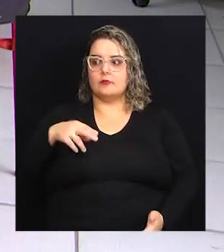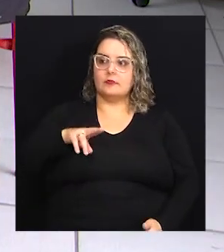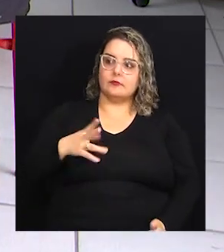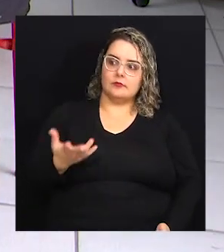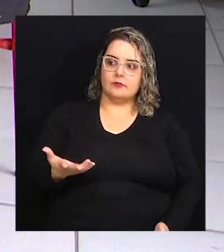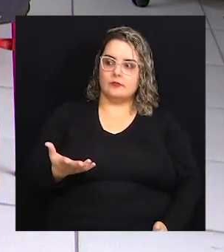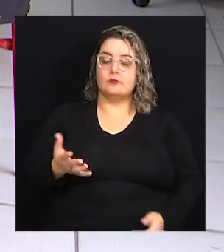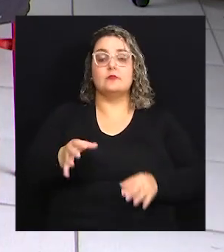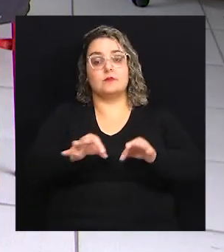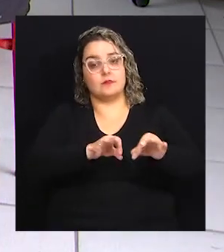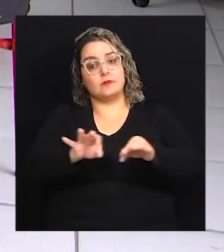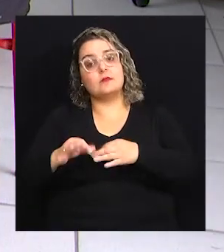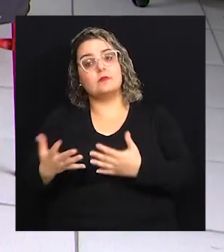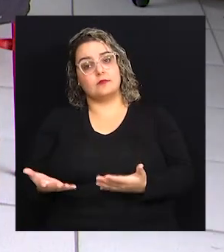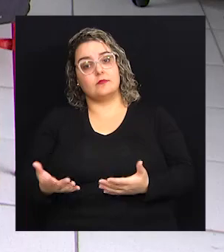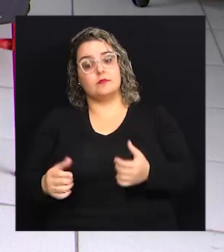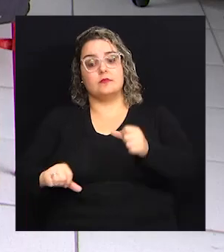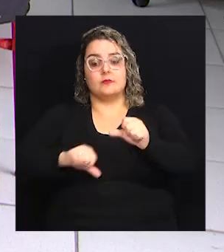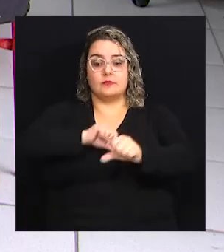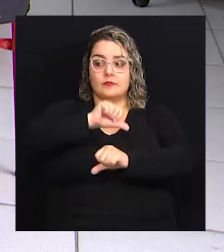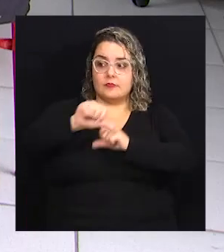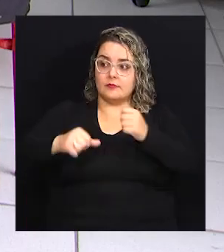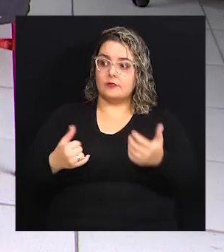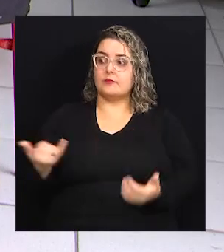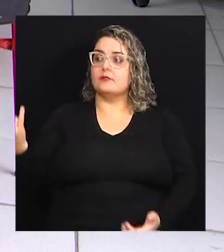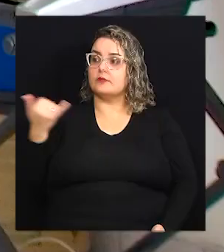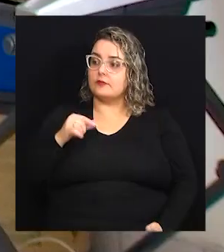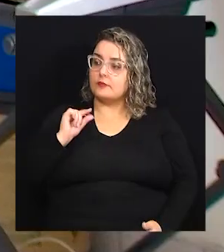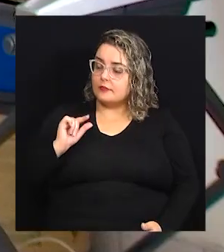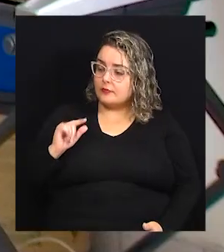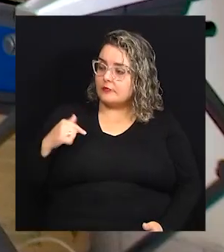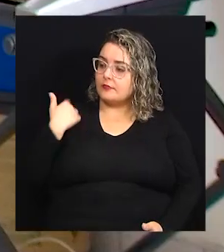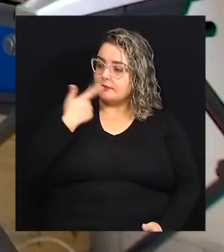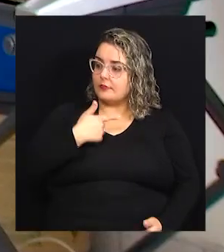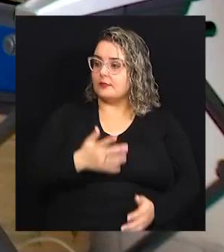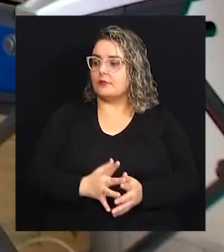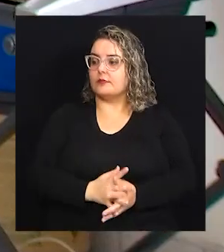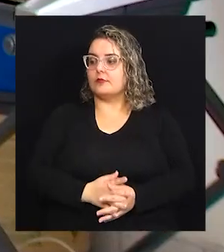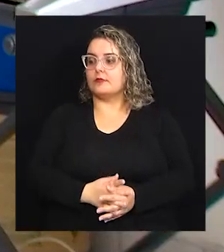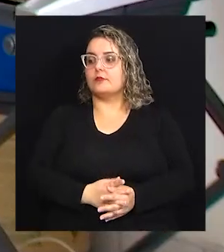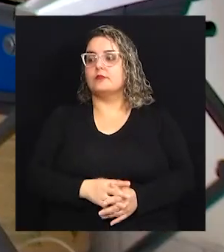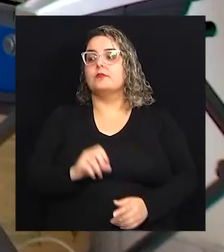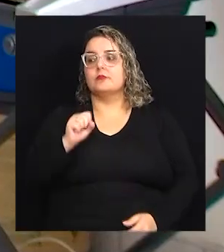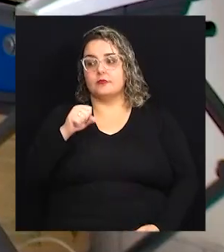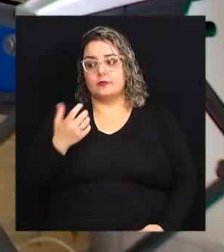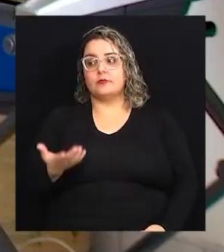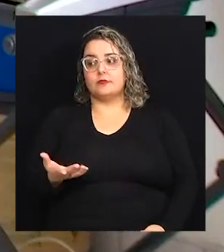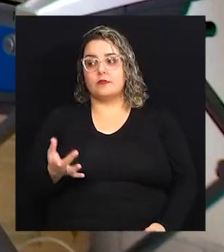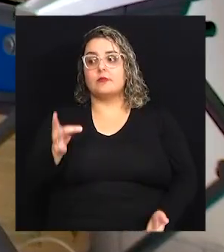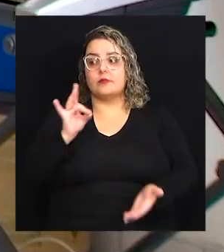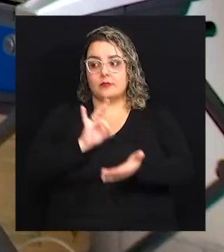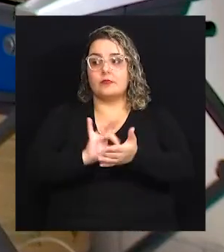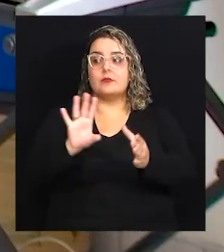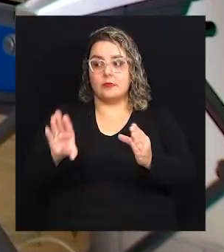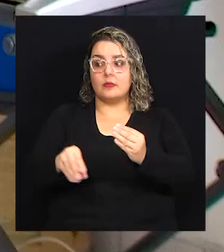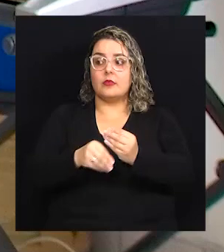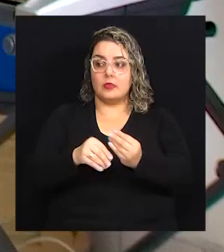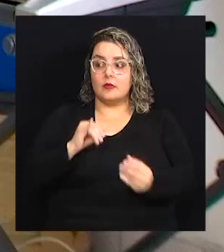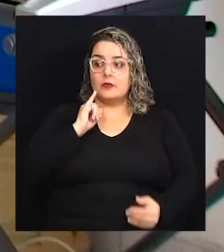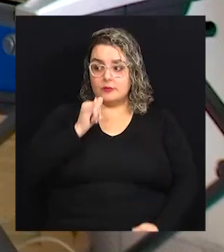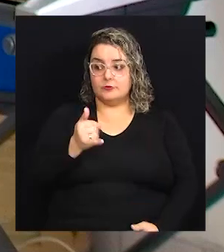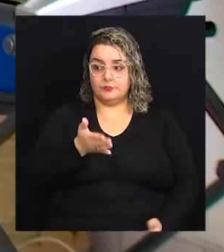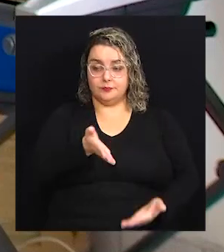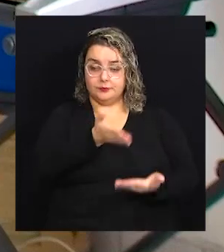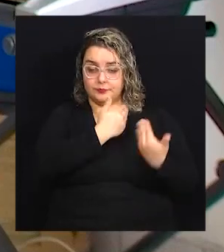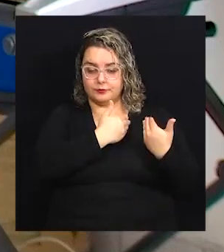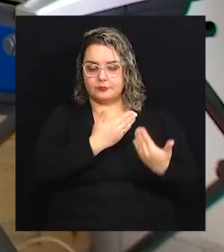trabalho, ou estejam preparados para essa mudança. Fala um pouquinho disso daí para a gente. Isso, na verdade, eu até vou complementar o que eu